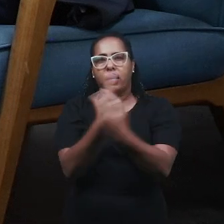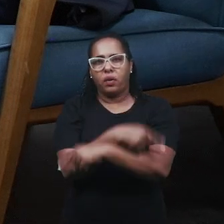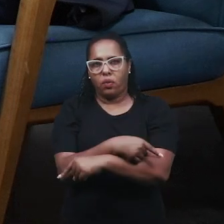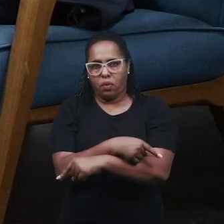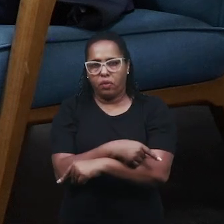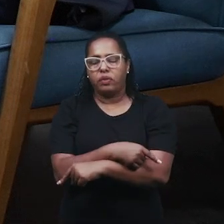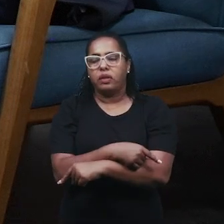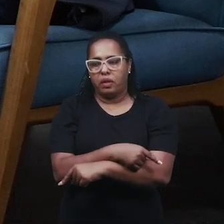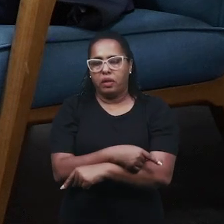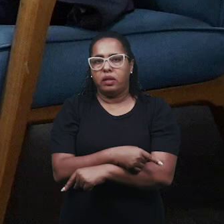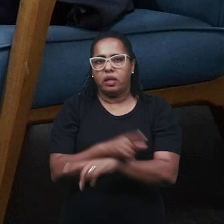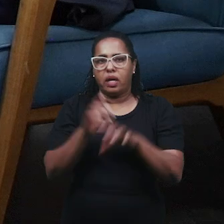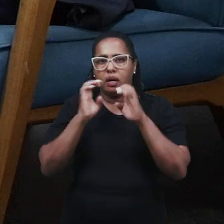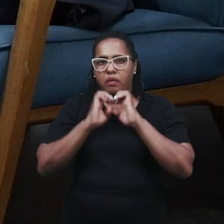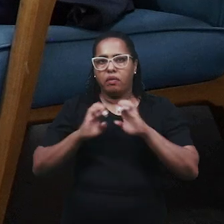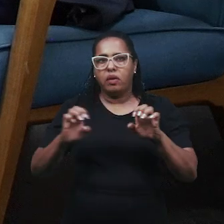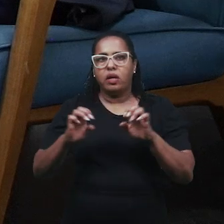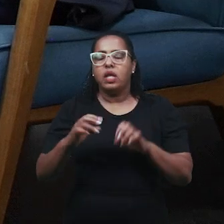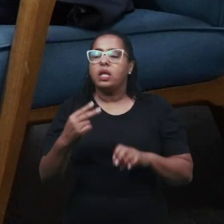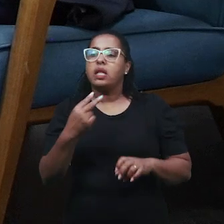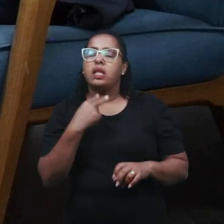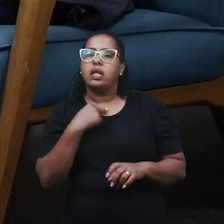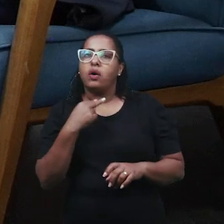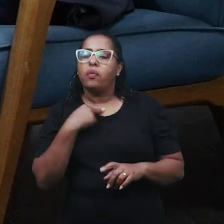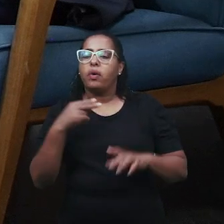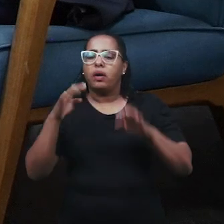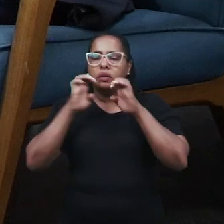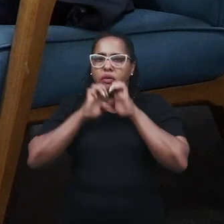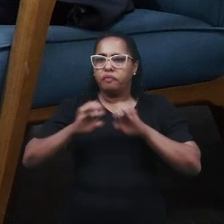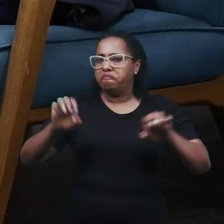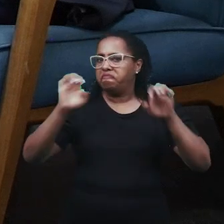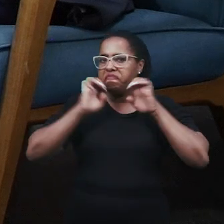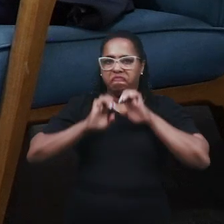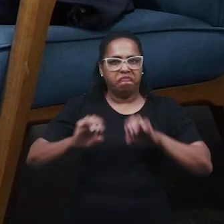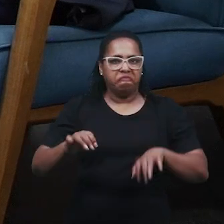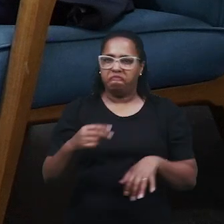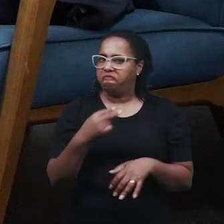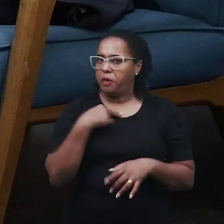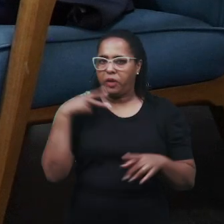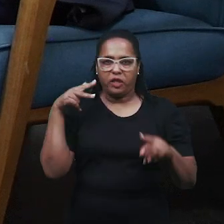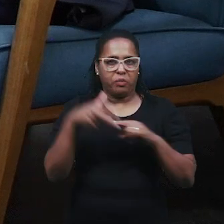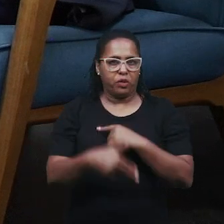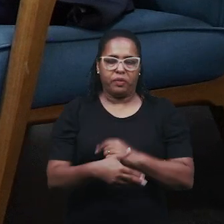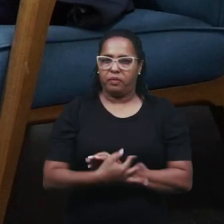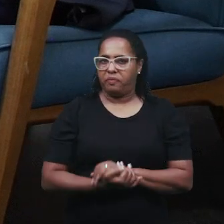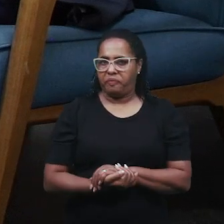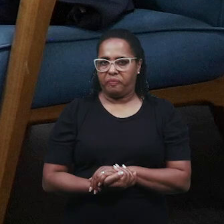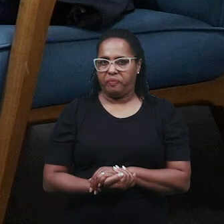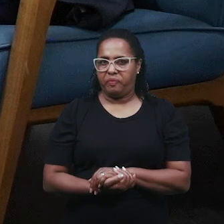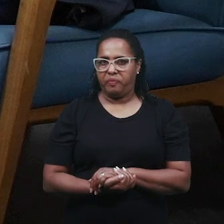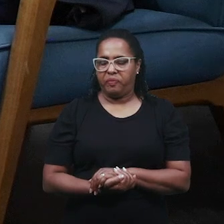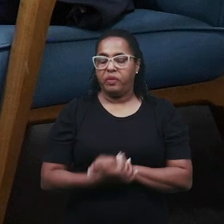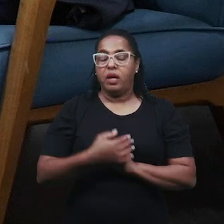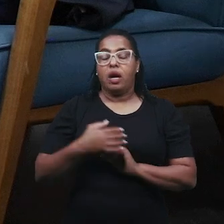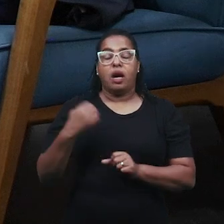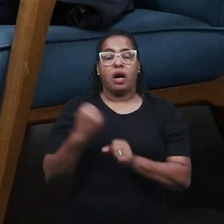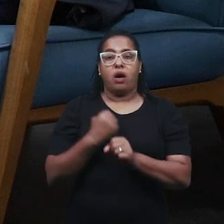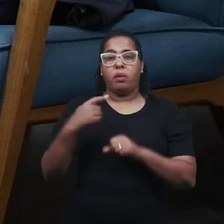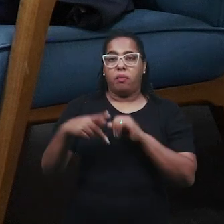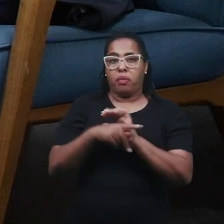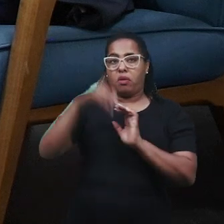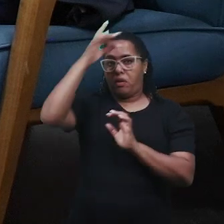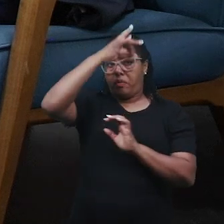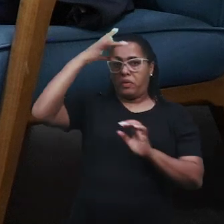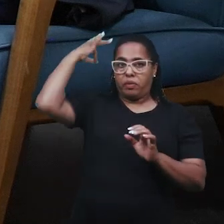proselitismo. Você não pôde evangelizar lá. E a obra do Espírito Santo, como você